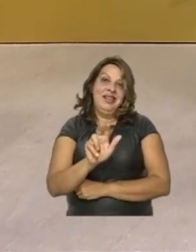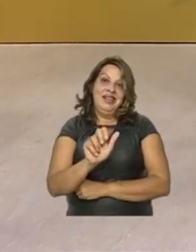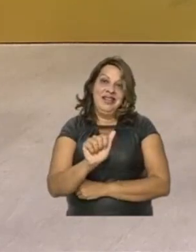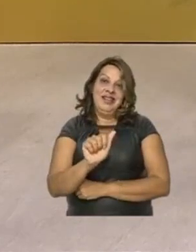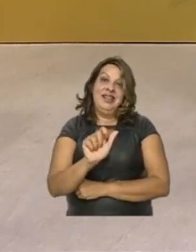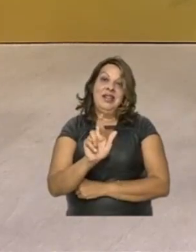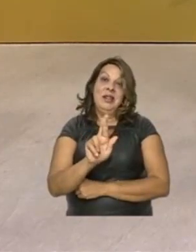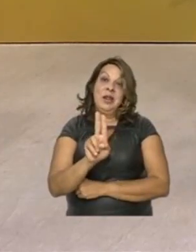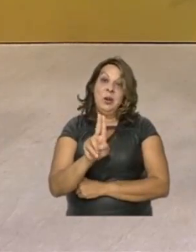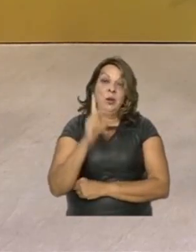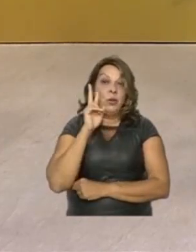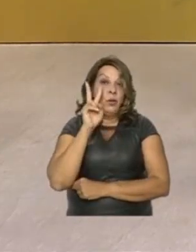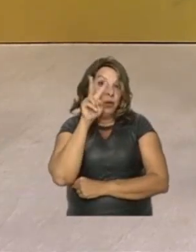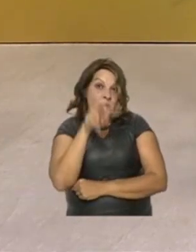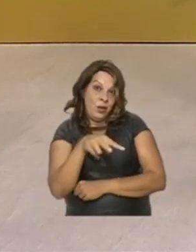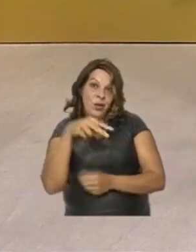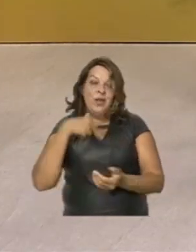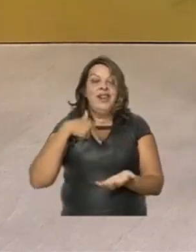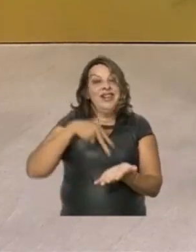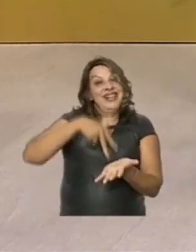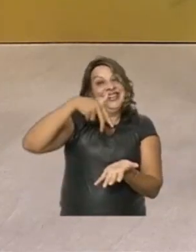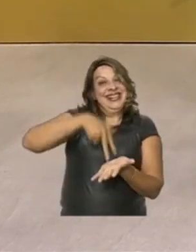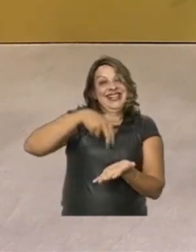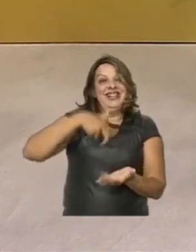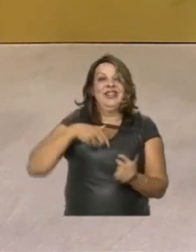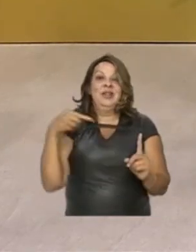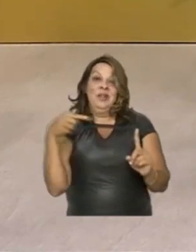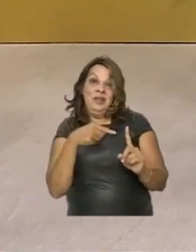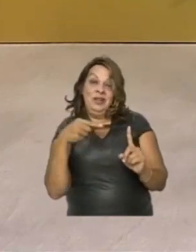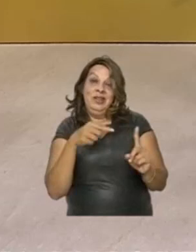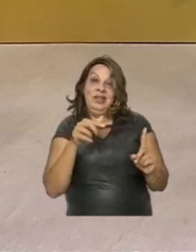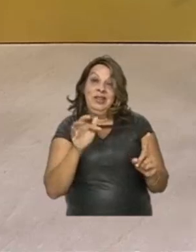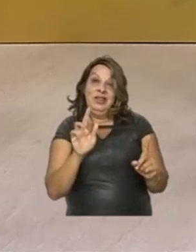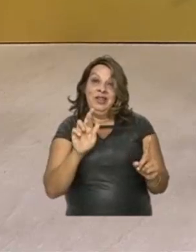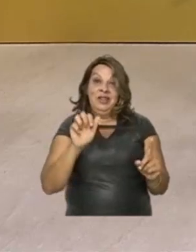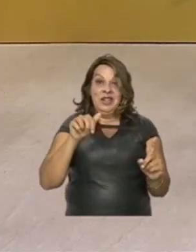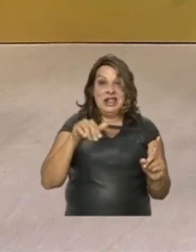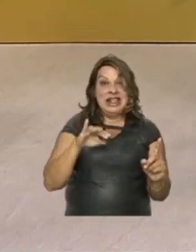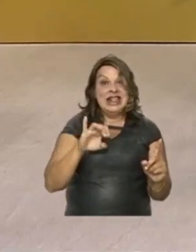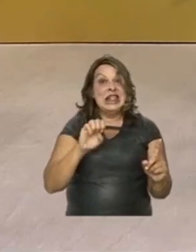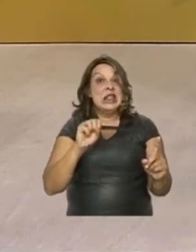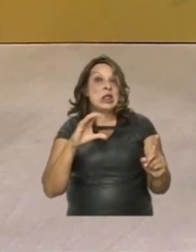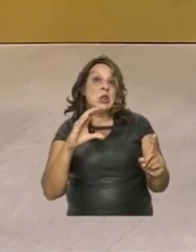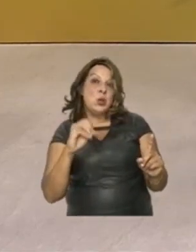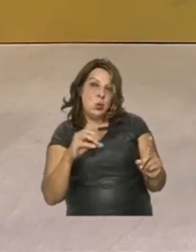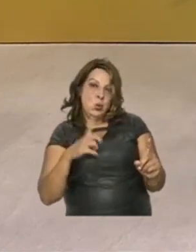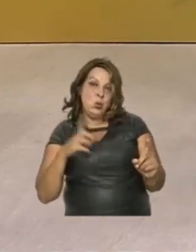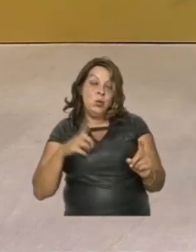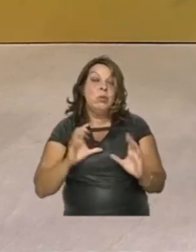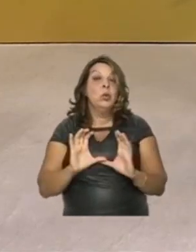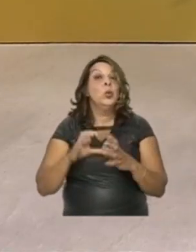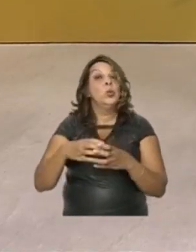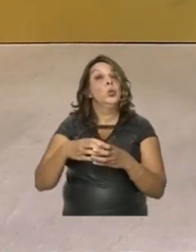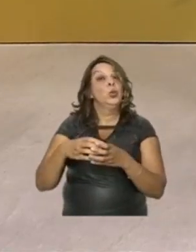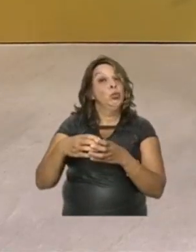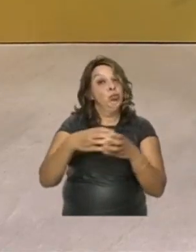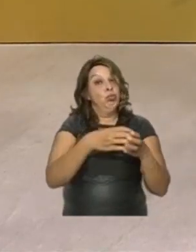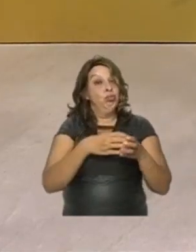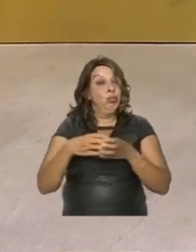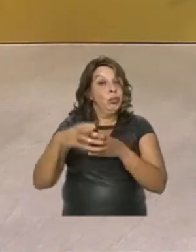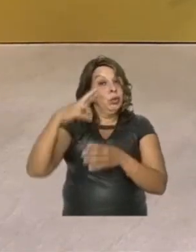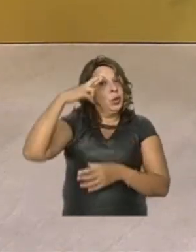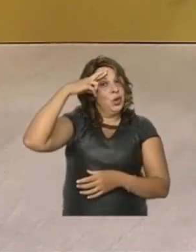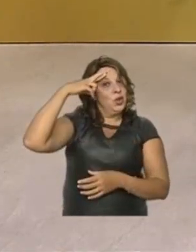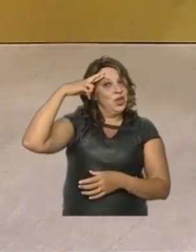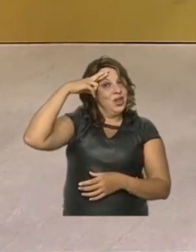para conferir de perto a alegria do seu Francisco, nosso contemplado, claro, o nosso mestre da caravana de prêmios Caju Cap, Rogério